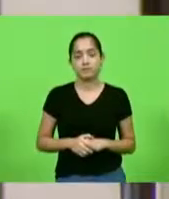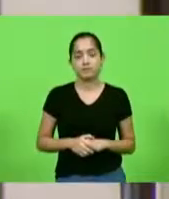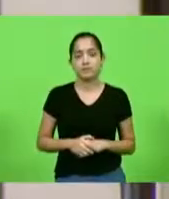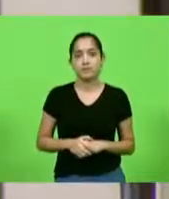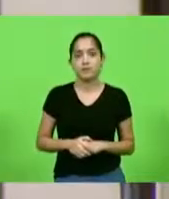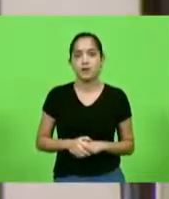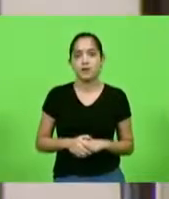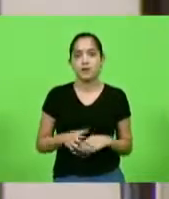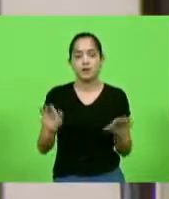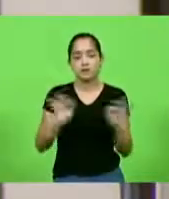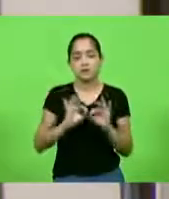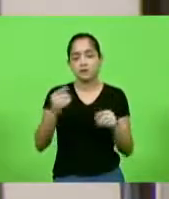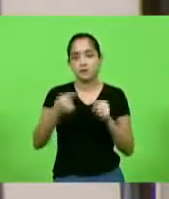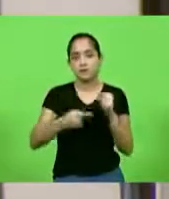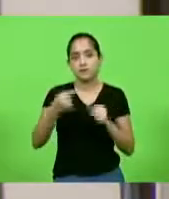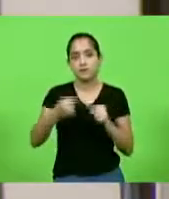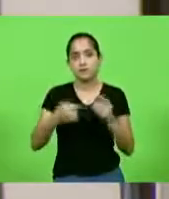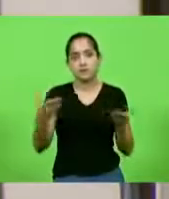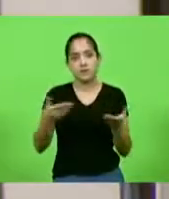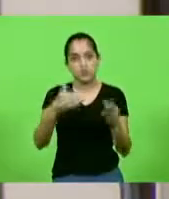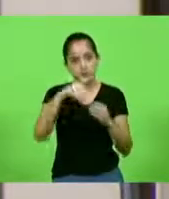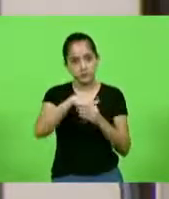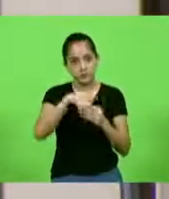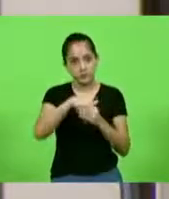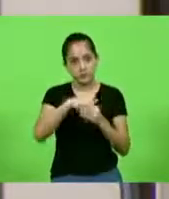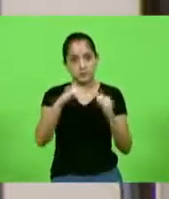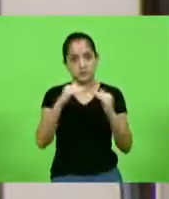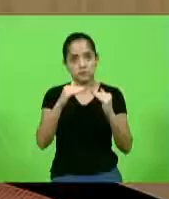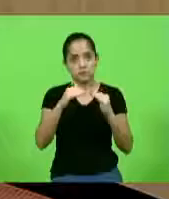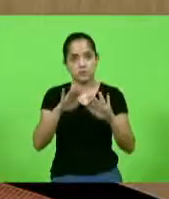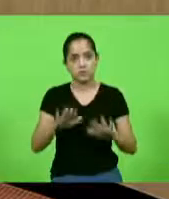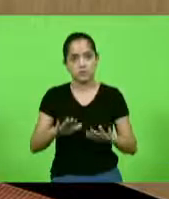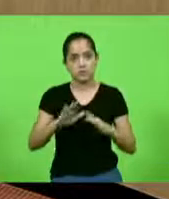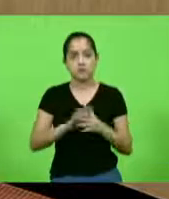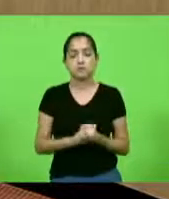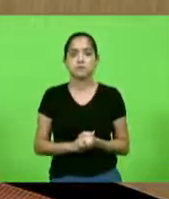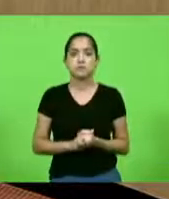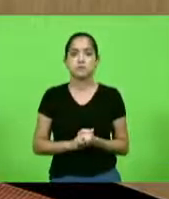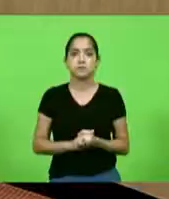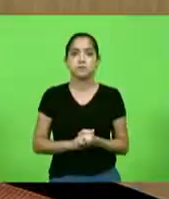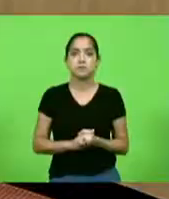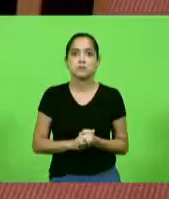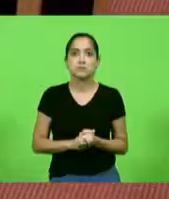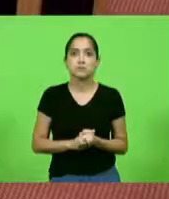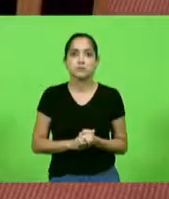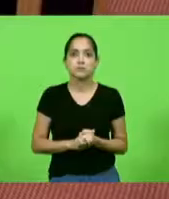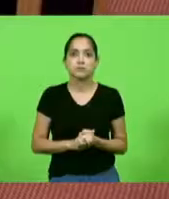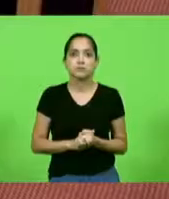Não havendo mais quem queira discutir em votação, deputados que aprovam, permaneçam como se encontram.